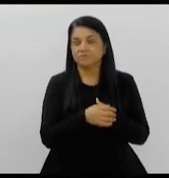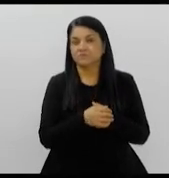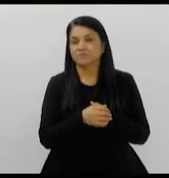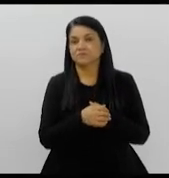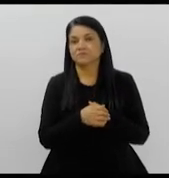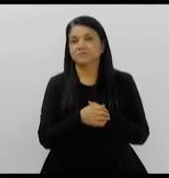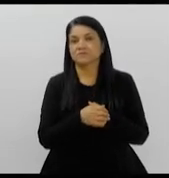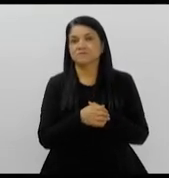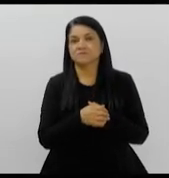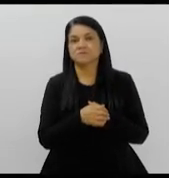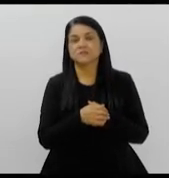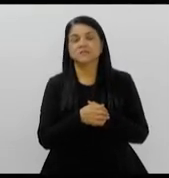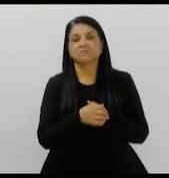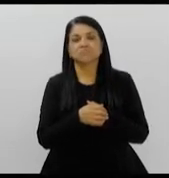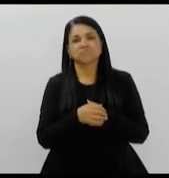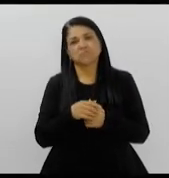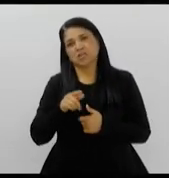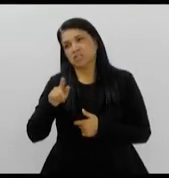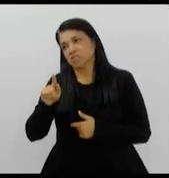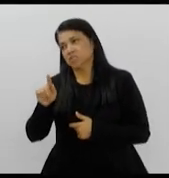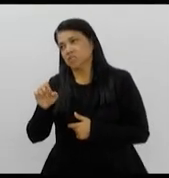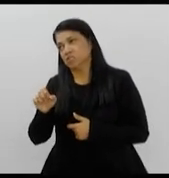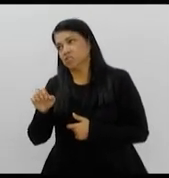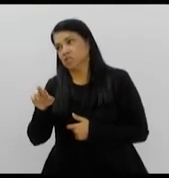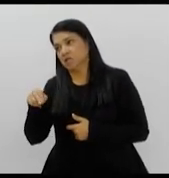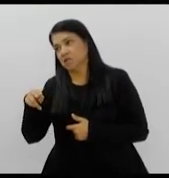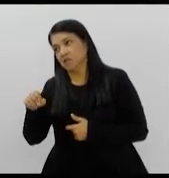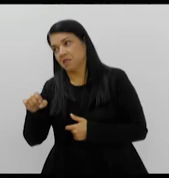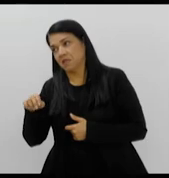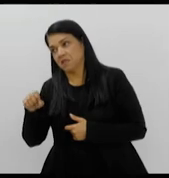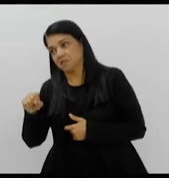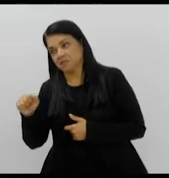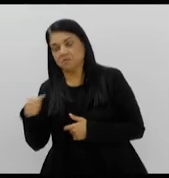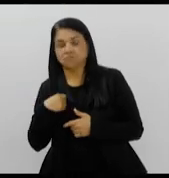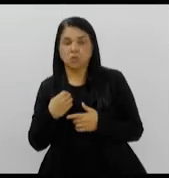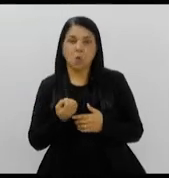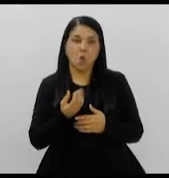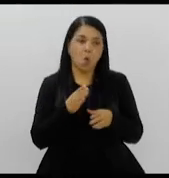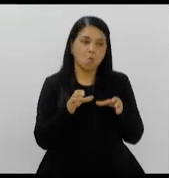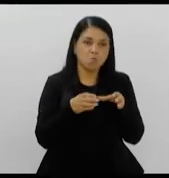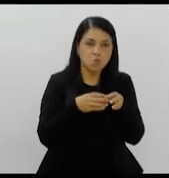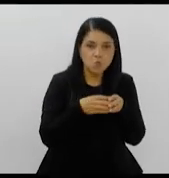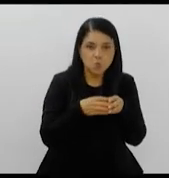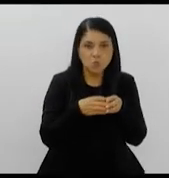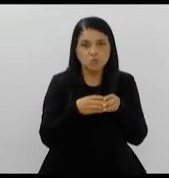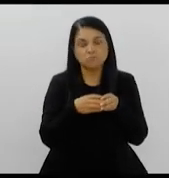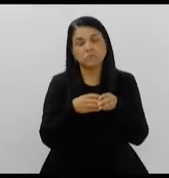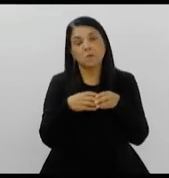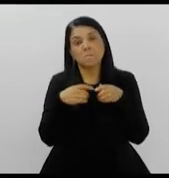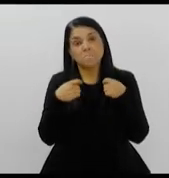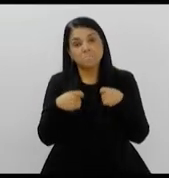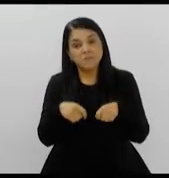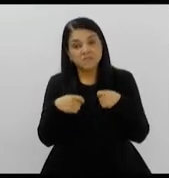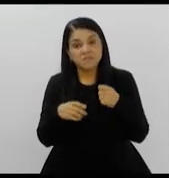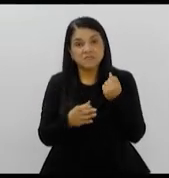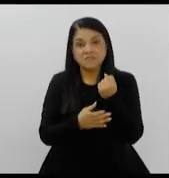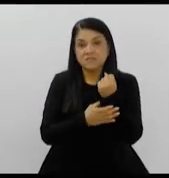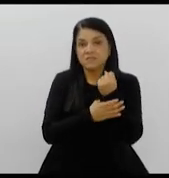e mandar, pode ser a GENERSA, uma consultoria, não importa. Mas tem que ter uma